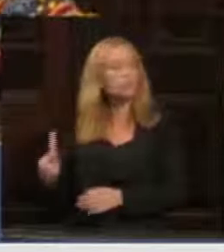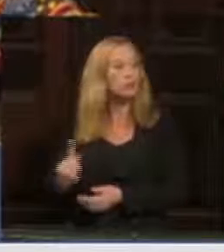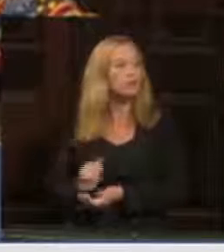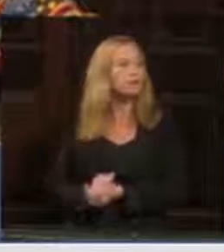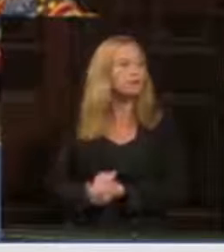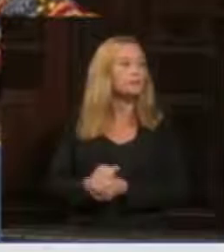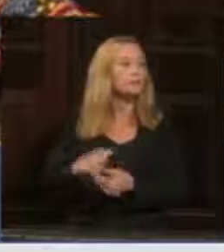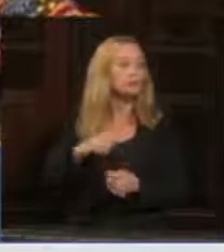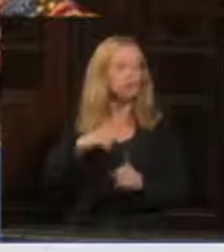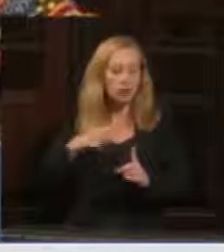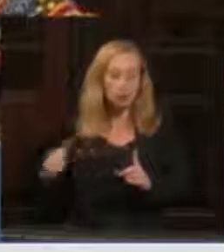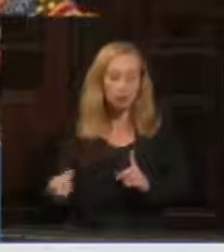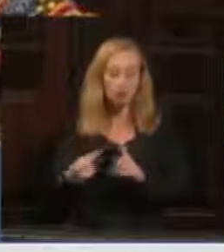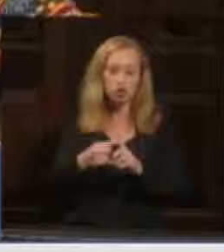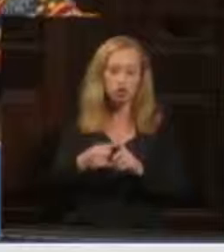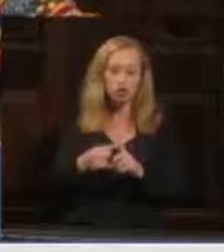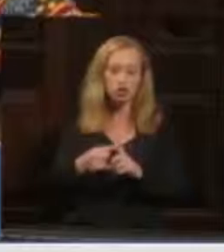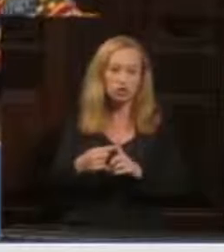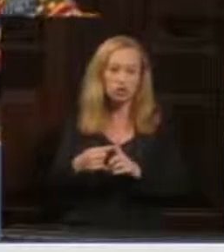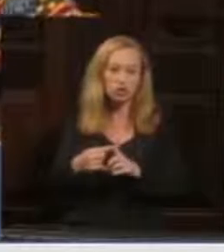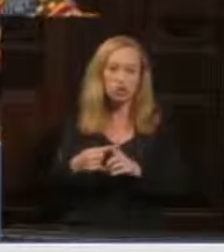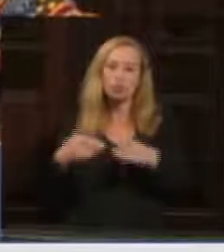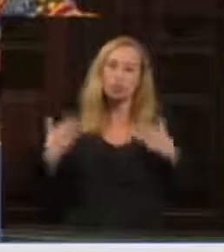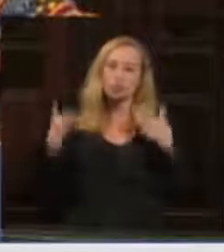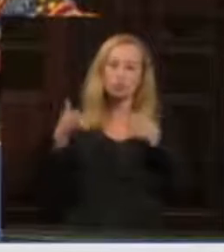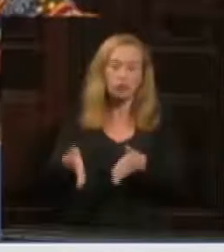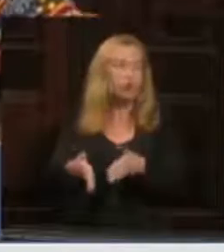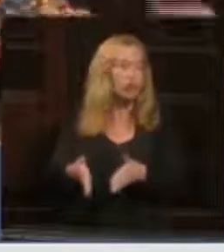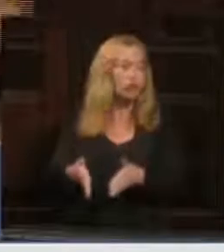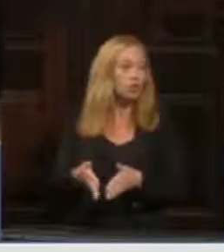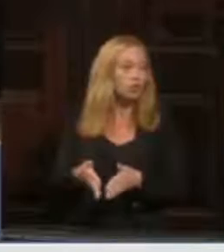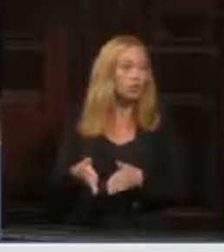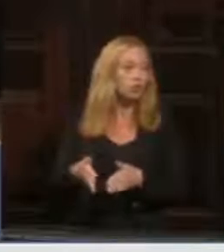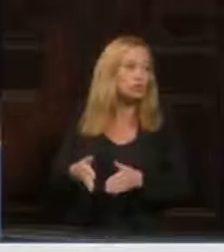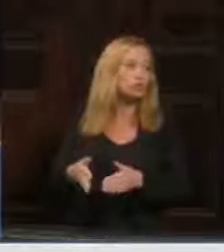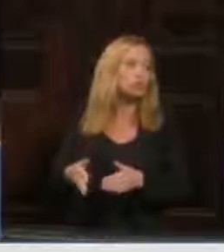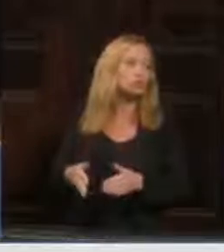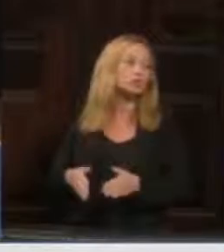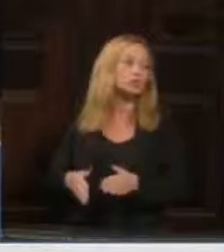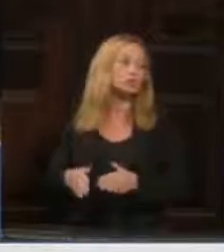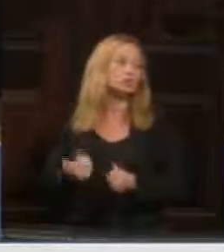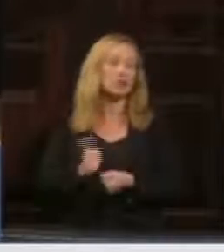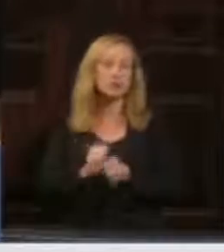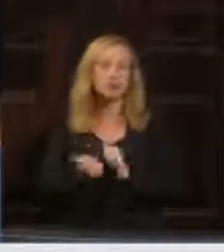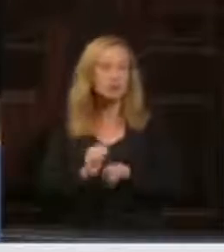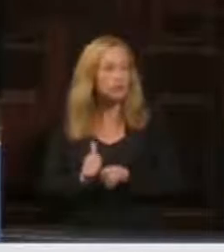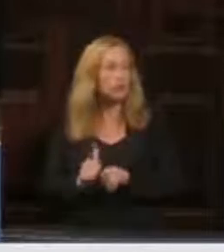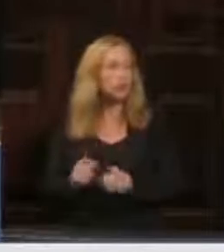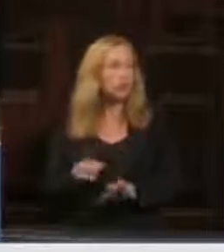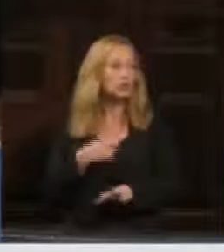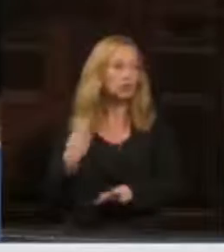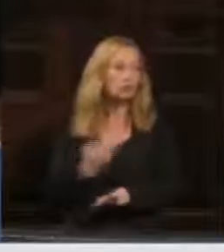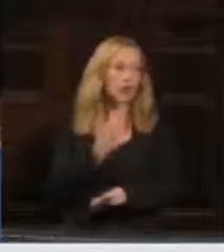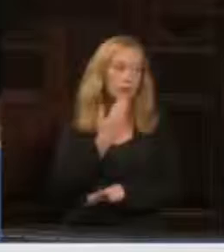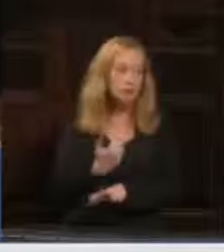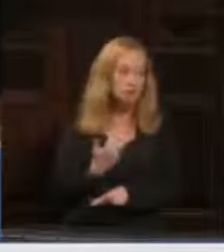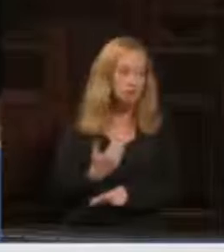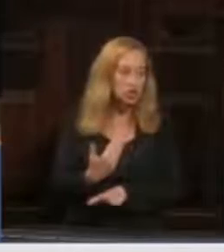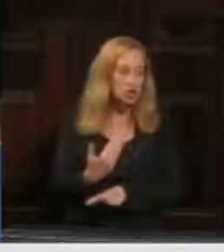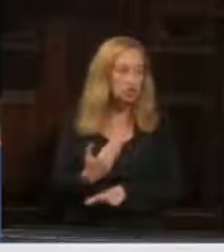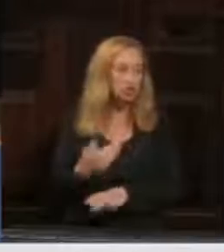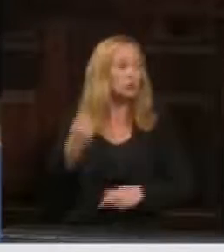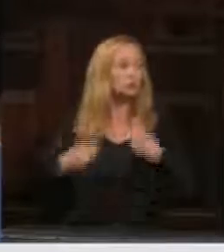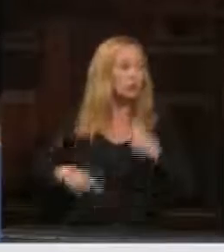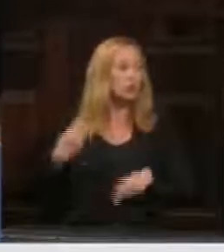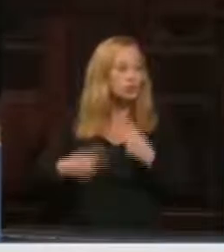objetivos, metas, indicadores de monitoramento e avaliação. a gente só pede o básico, a gente pede uma